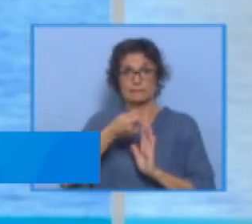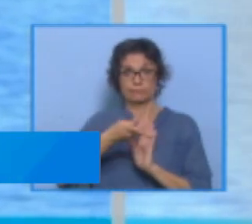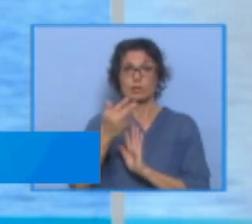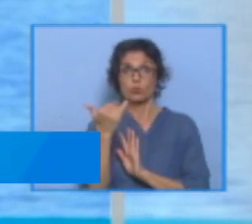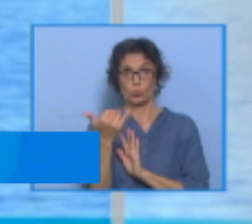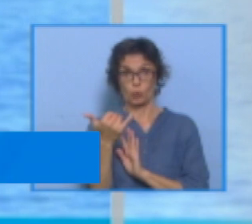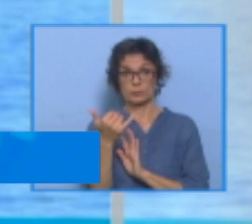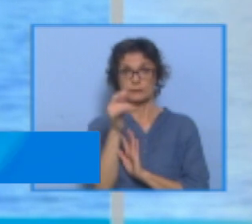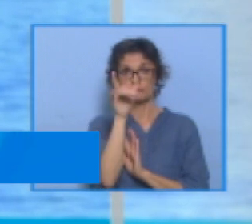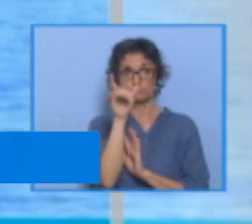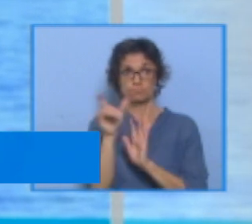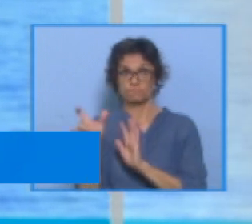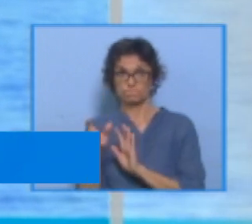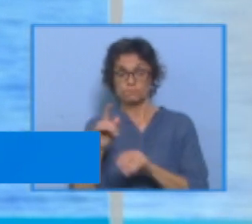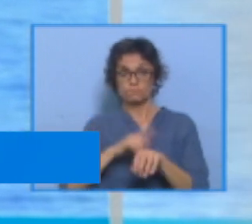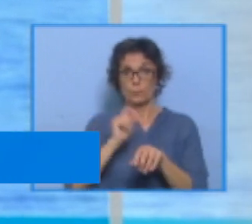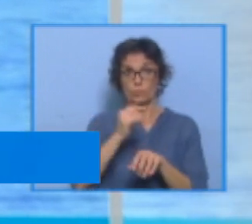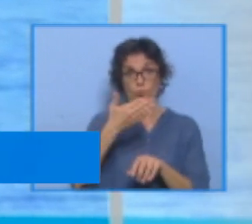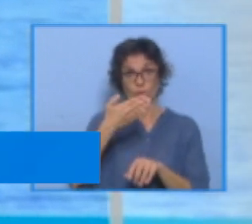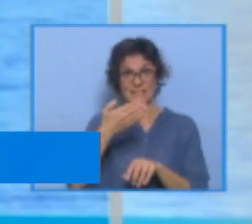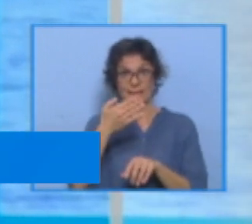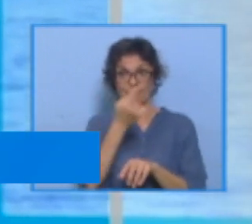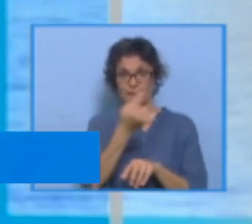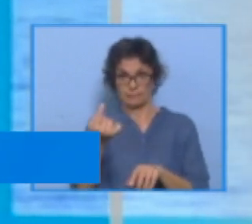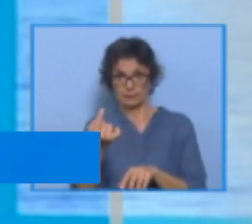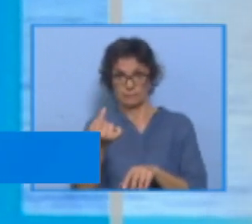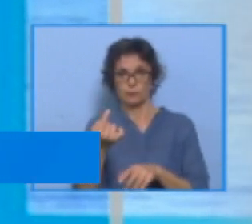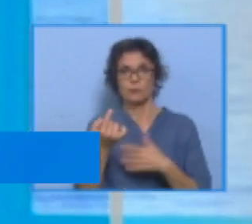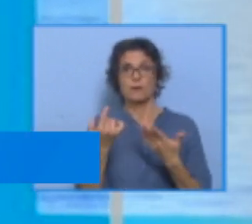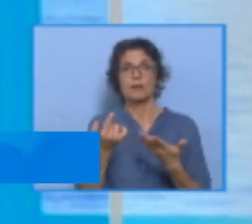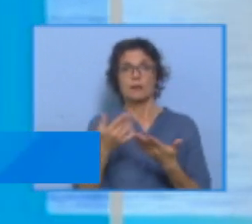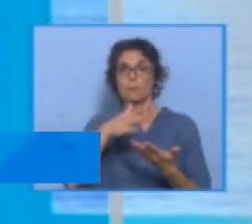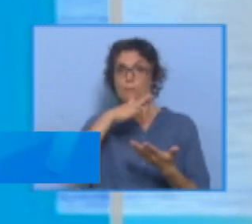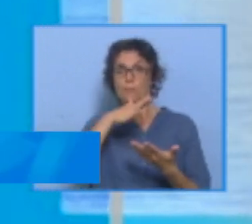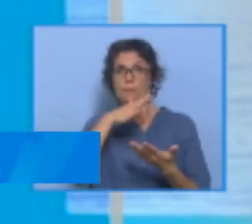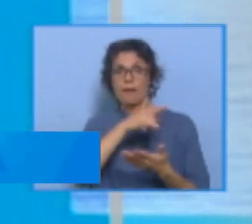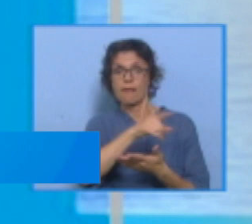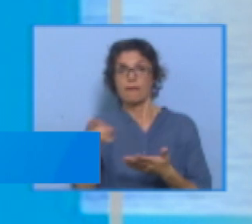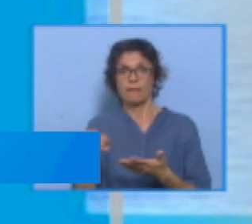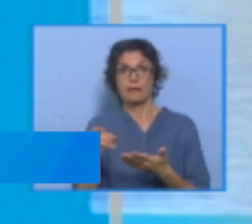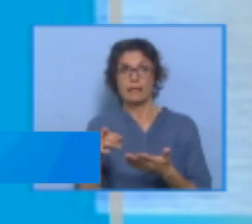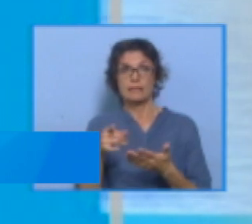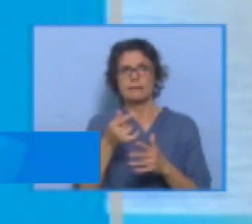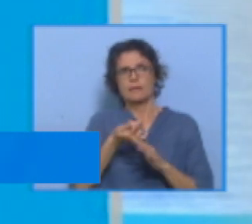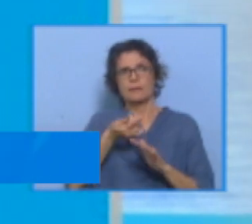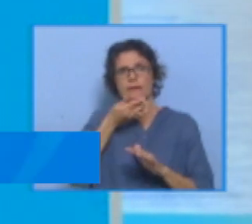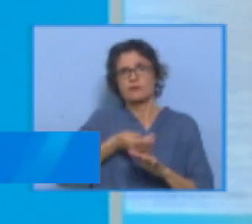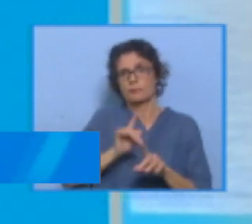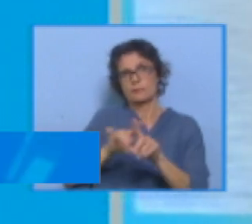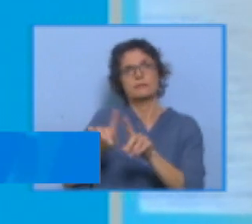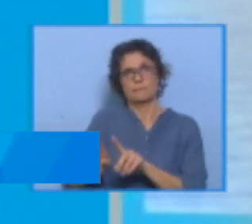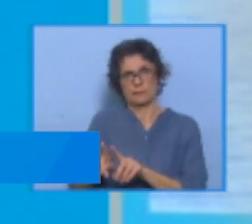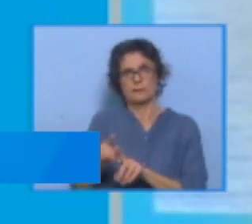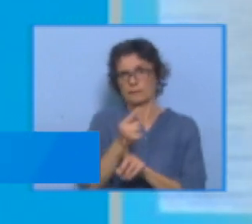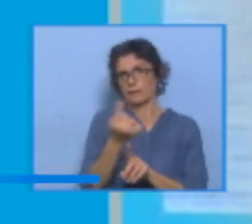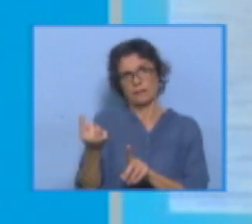como dizia o Tomás, 7 minutos cada um, e de facto tentamos também pegar um bocadinho a oradores com backgrounds diferentes,